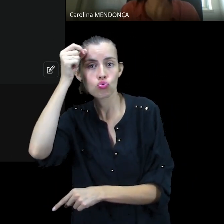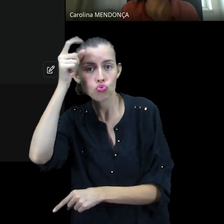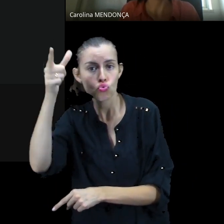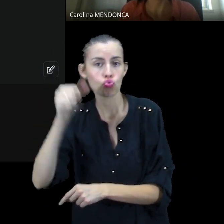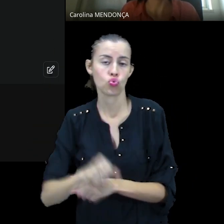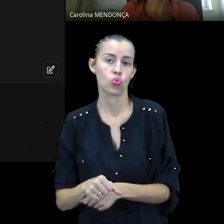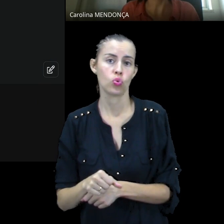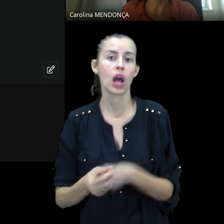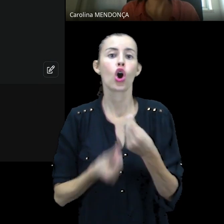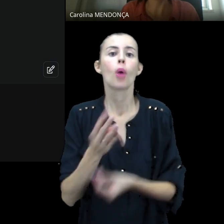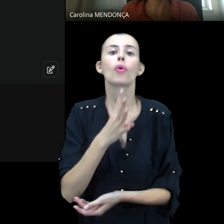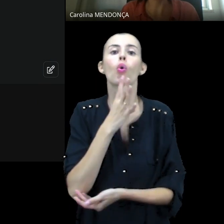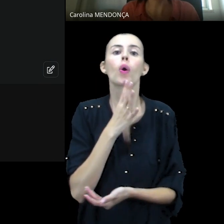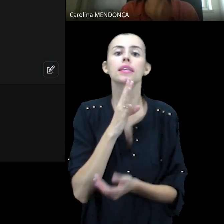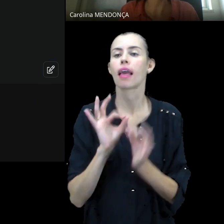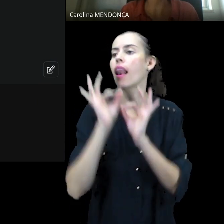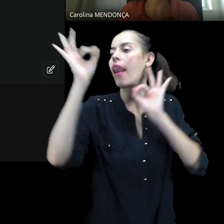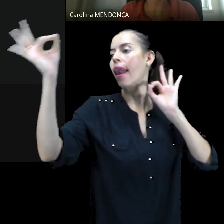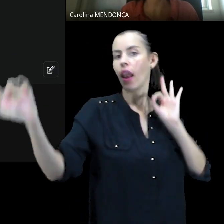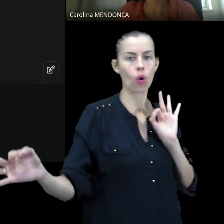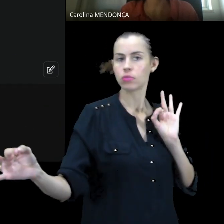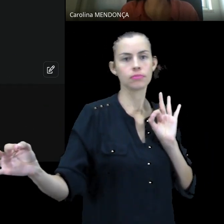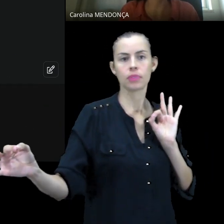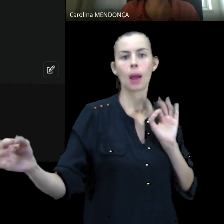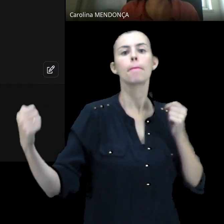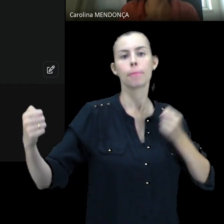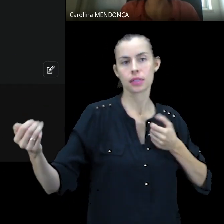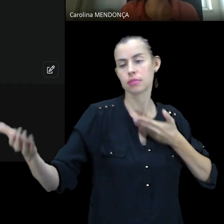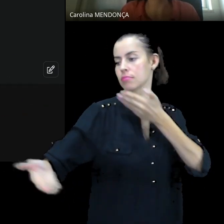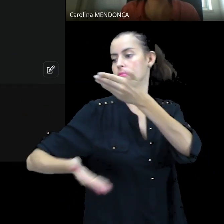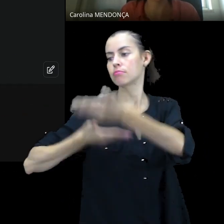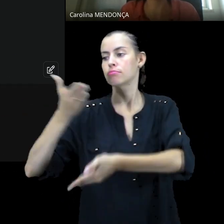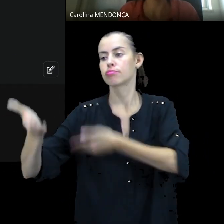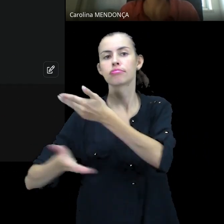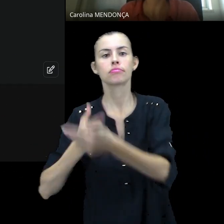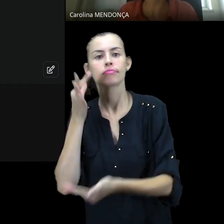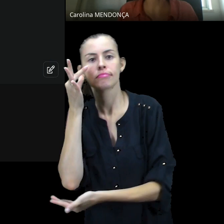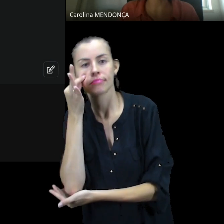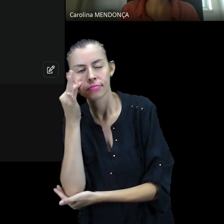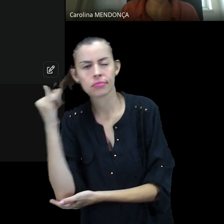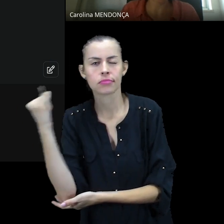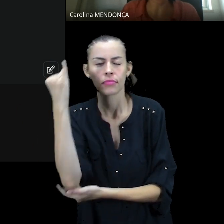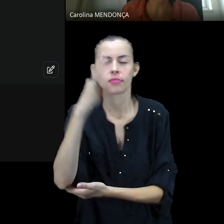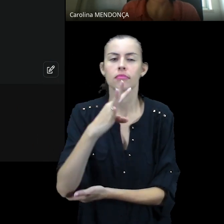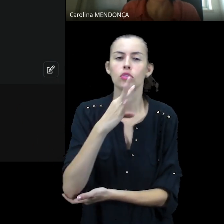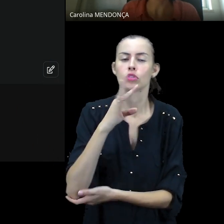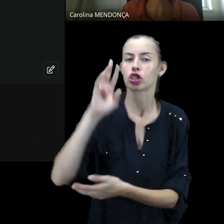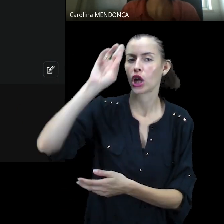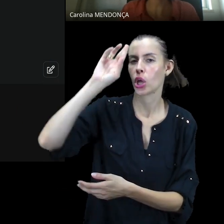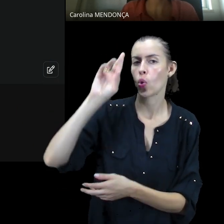com questões de direitos humanos. Então, a gente, por exemplo, tem uma CCS do curso de Direito que trabalha com população